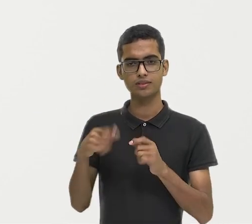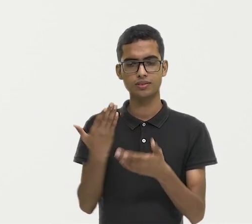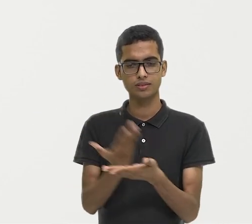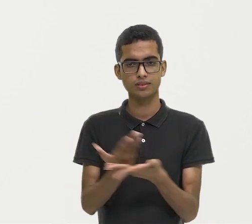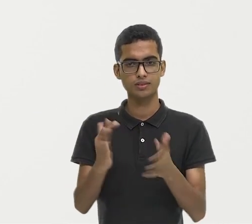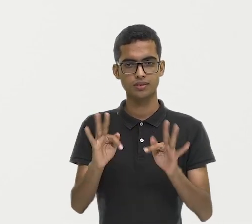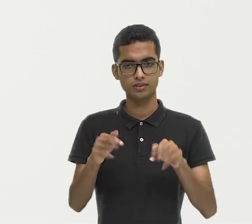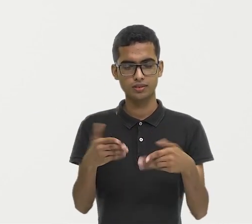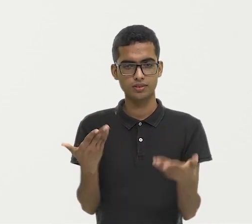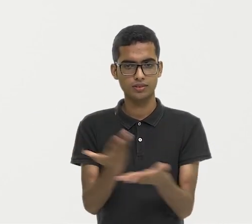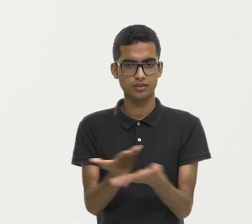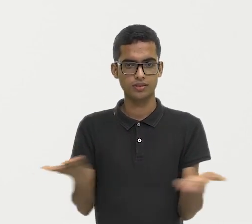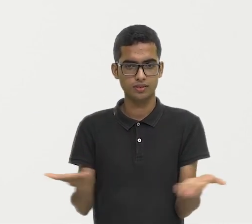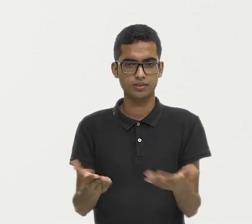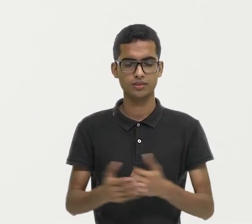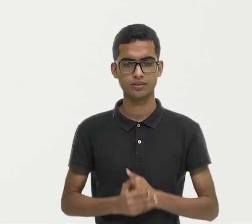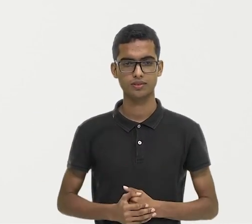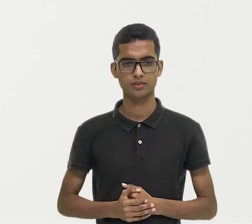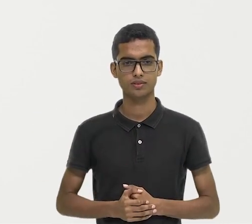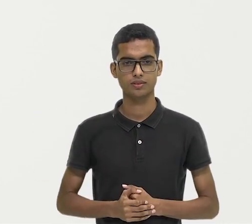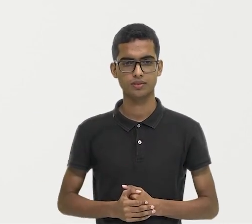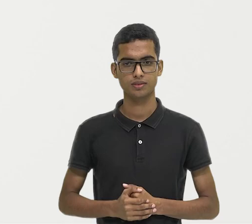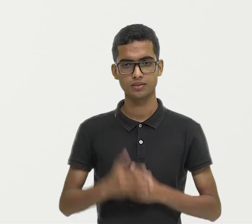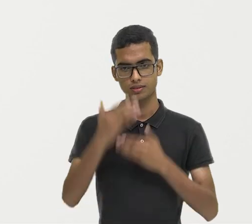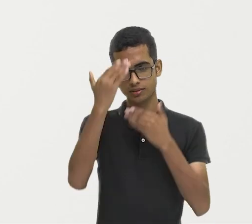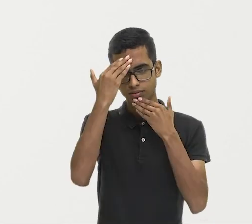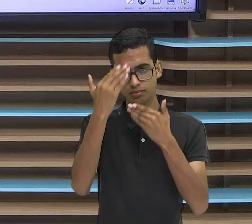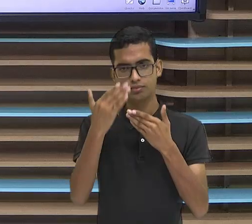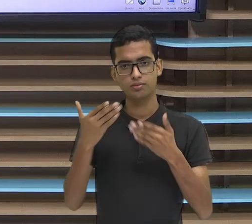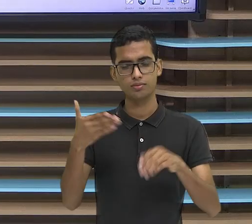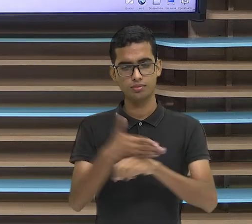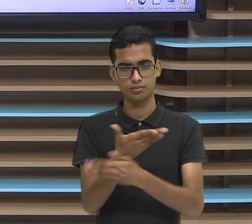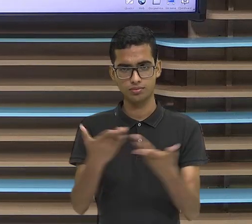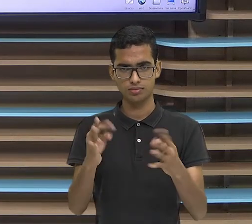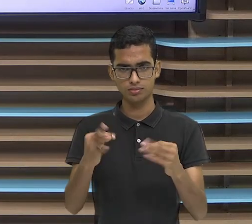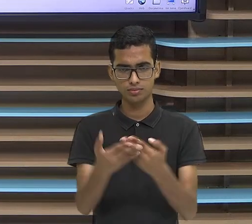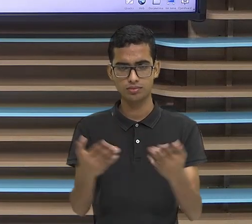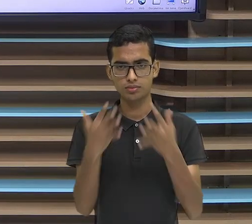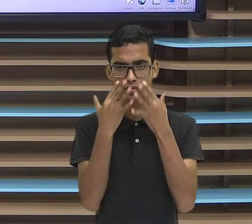isso, a gente vai finalizando aqui a nossa aula. Muito